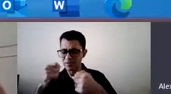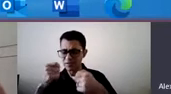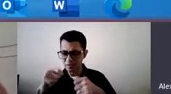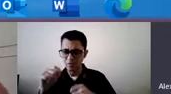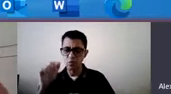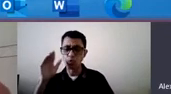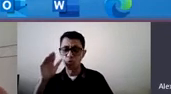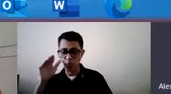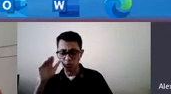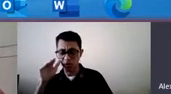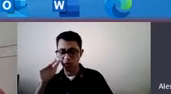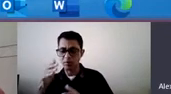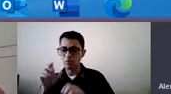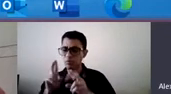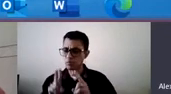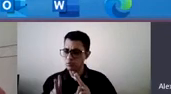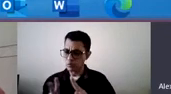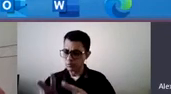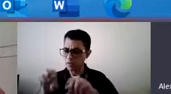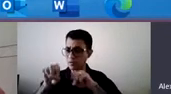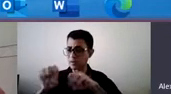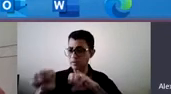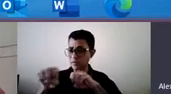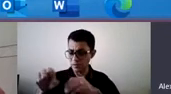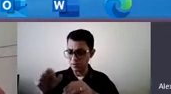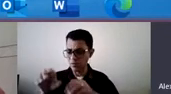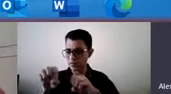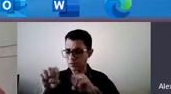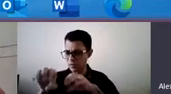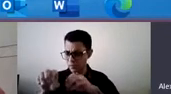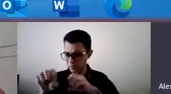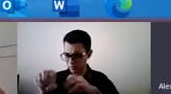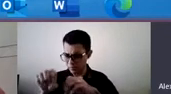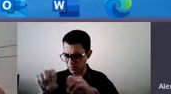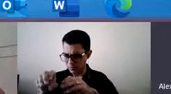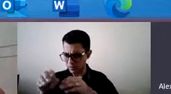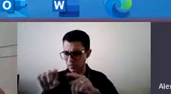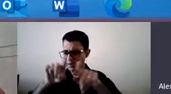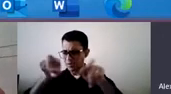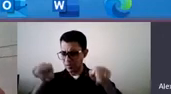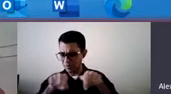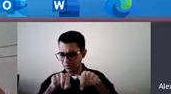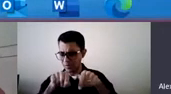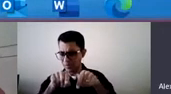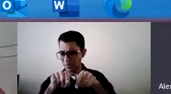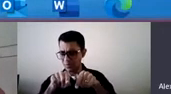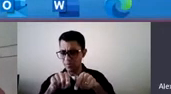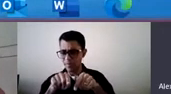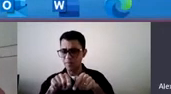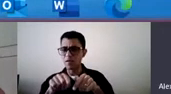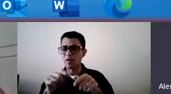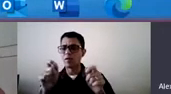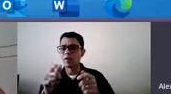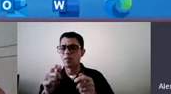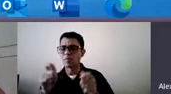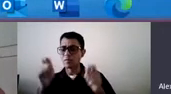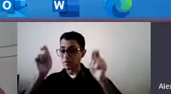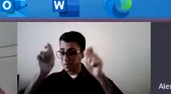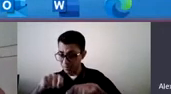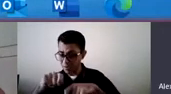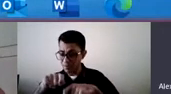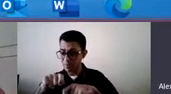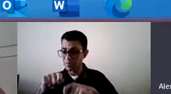Para poder engajar as suas atitudes em sala de aula, para poder fazer com que o aluno se torne